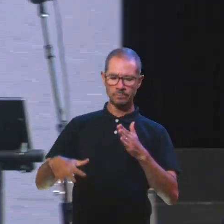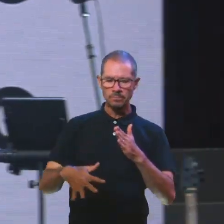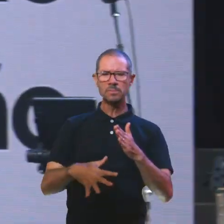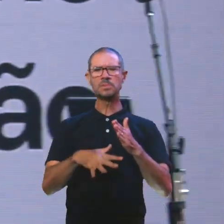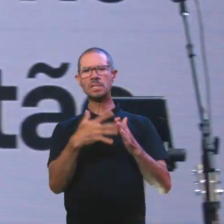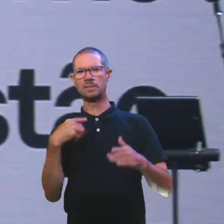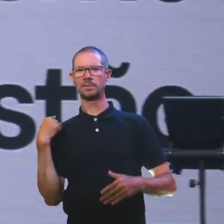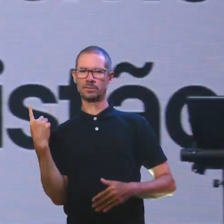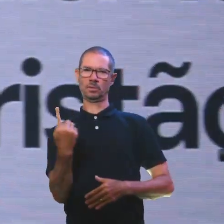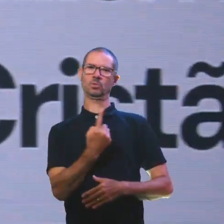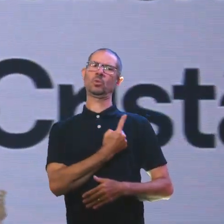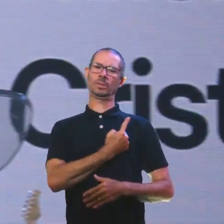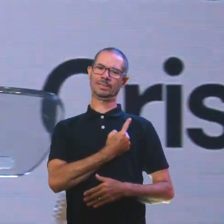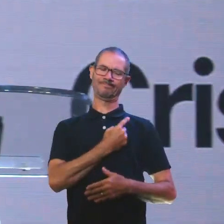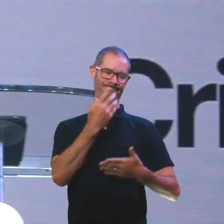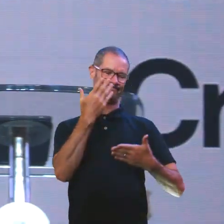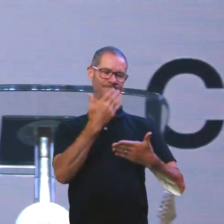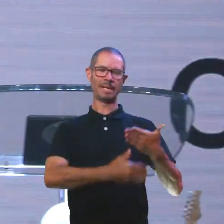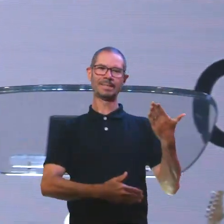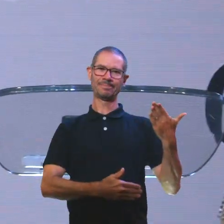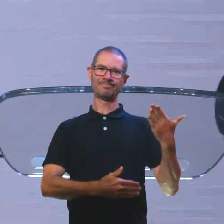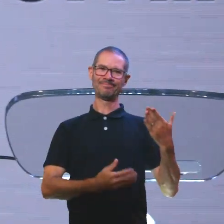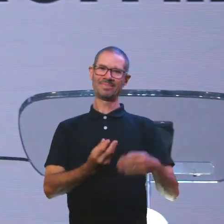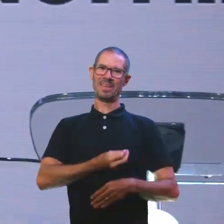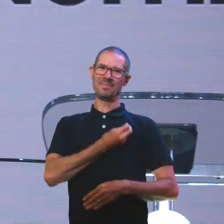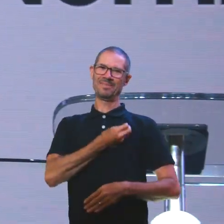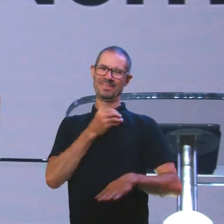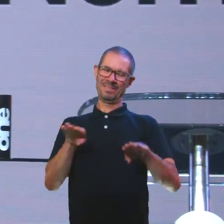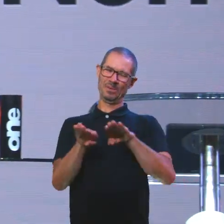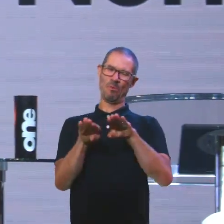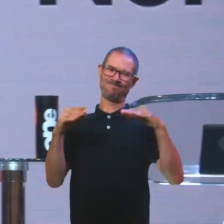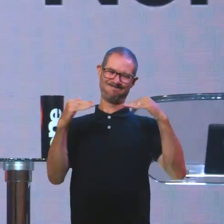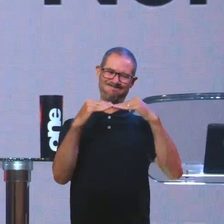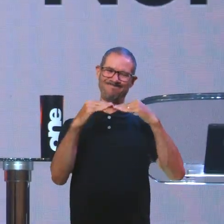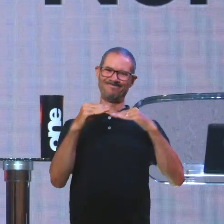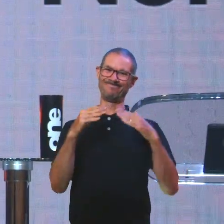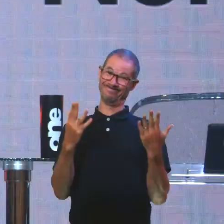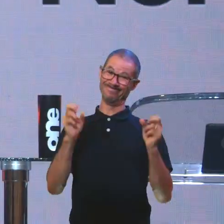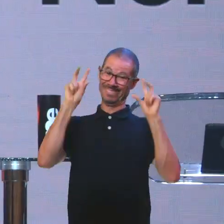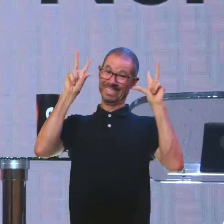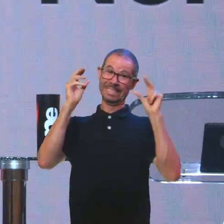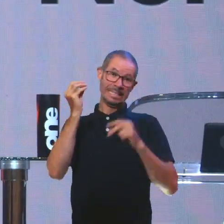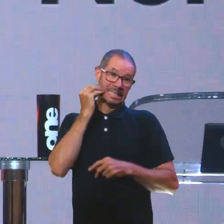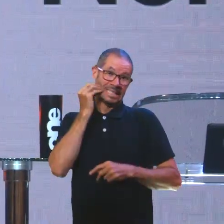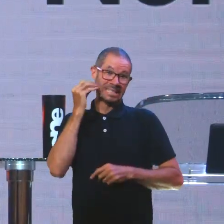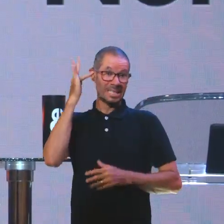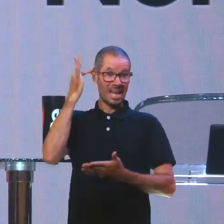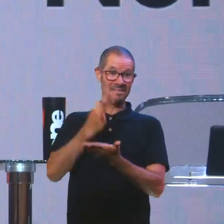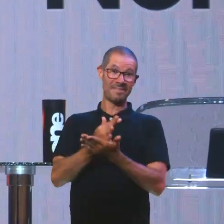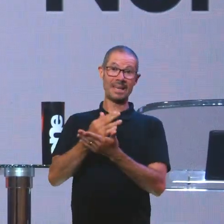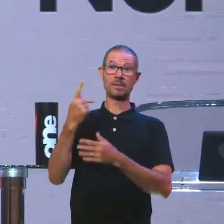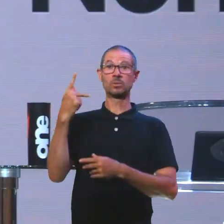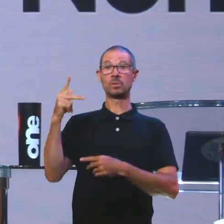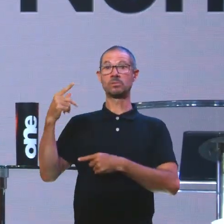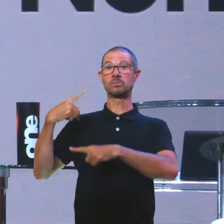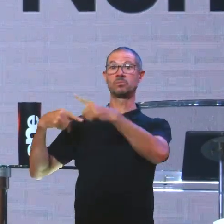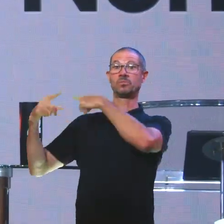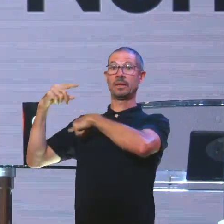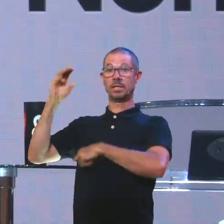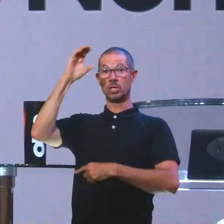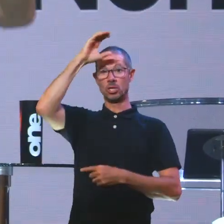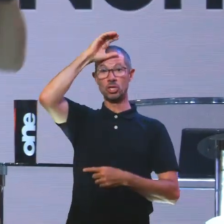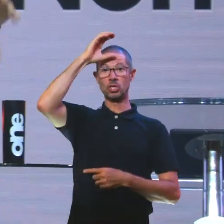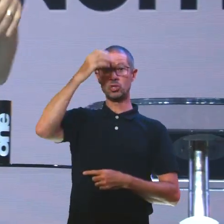vezes, o nosso problema do nominalismo é que a gente vive a mesma coisa. Você pode estar tentando viver a fé dos teus pais, a fé dos teus